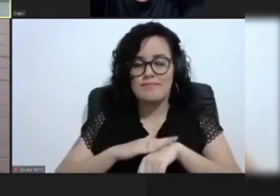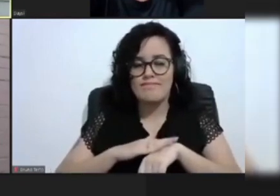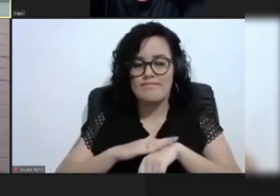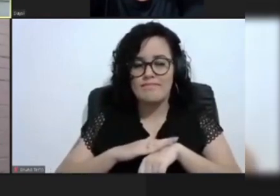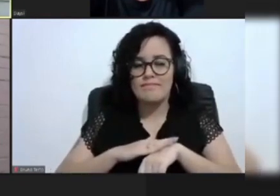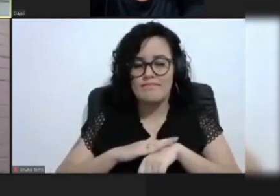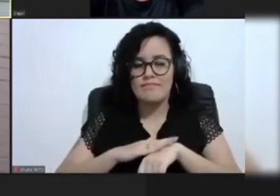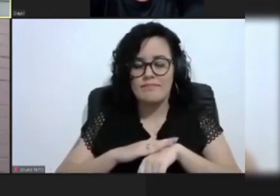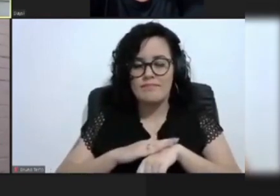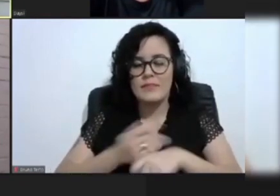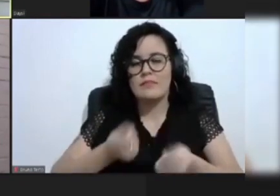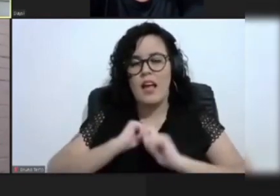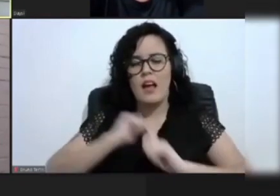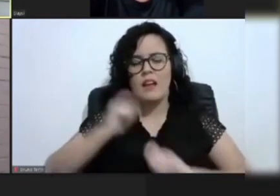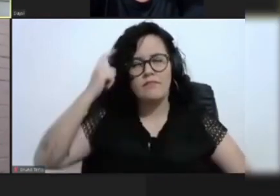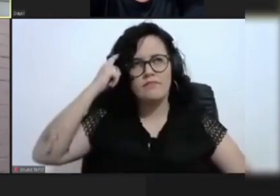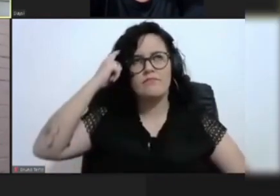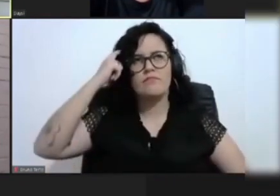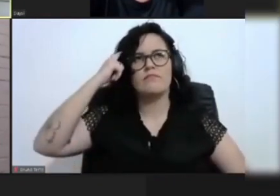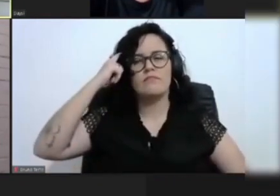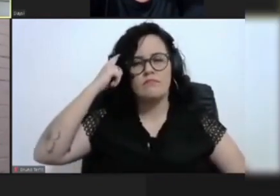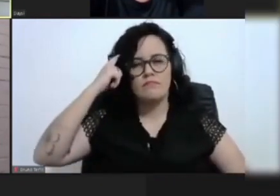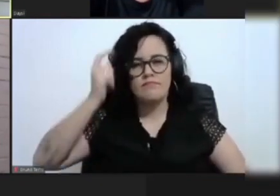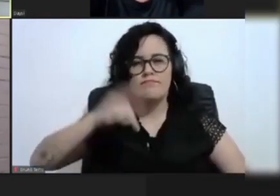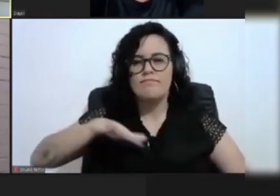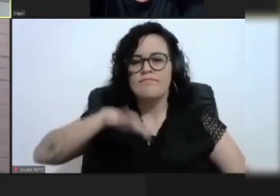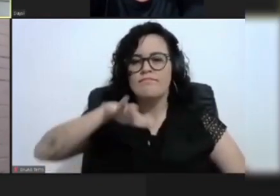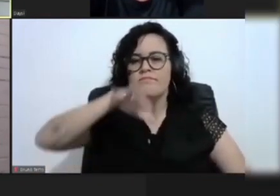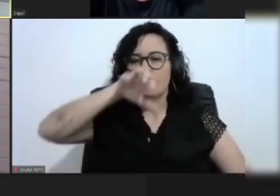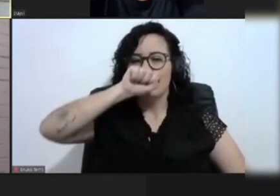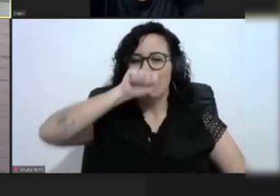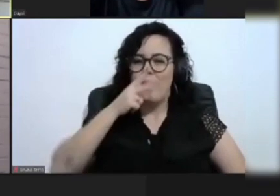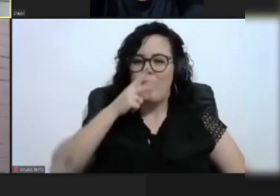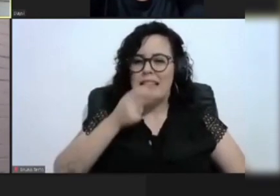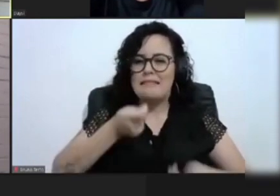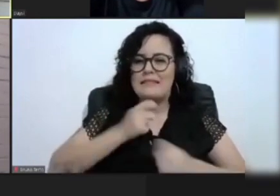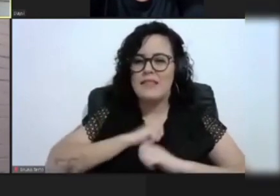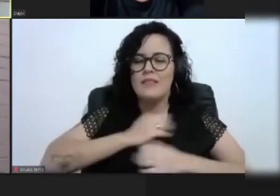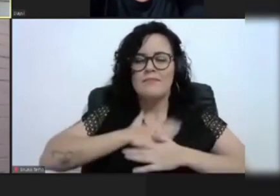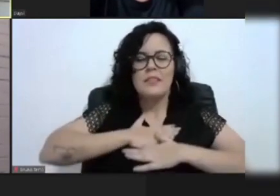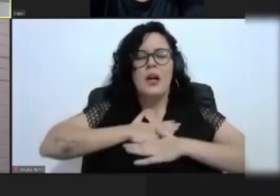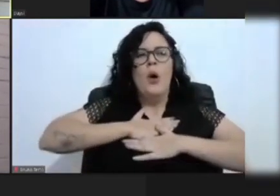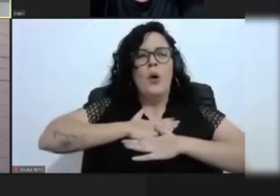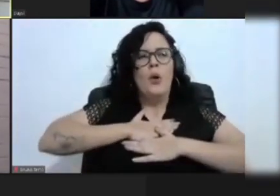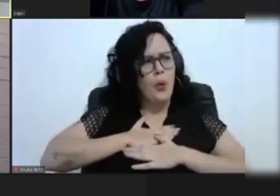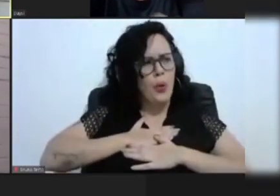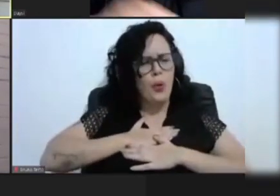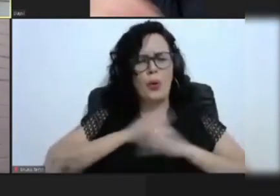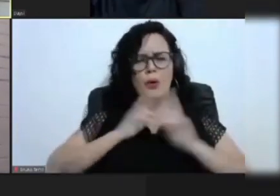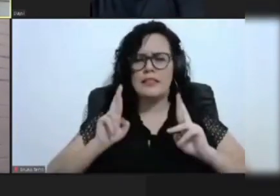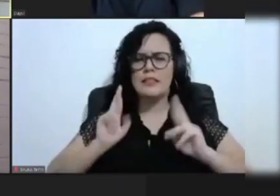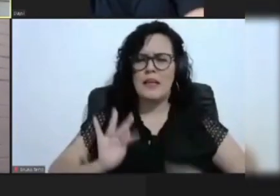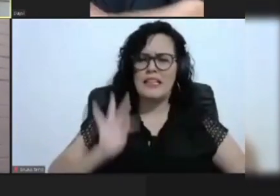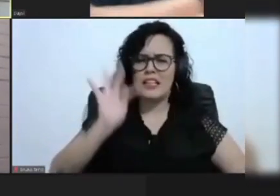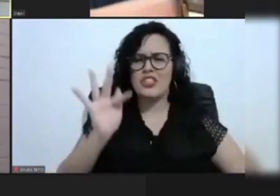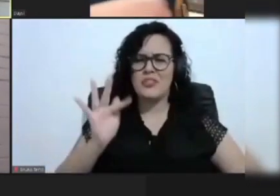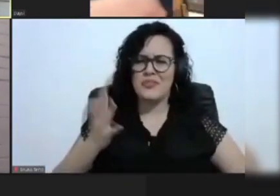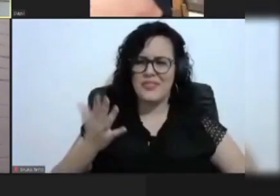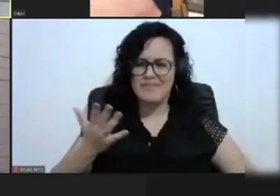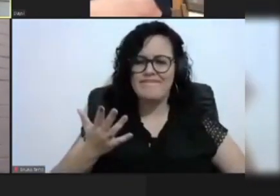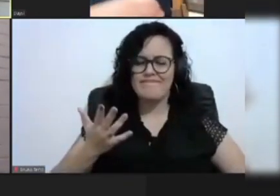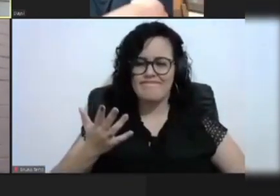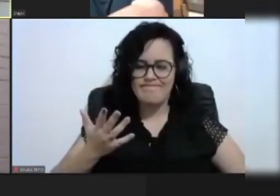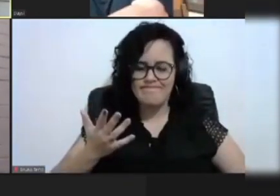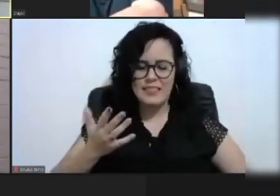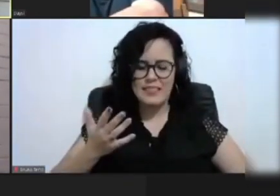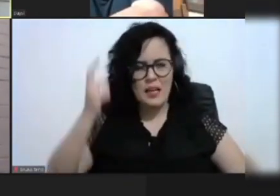refrescar, né? de oxigenar as expectativas, as perspectivas de futuro,